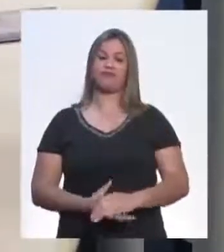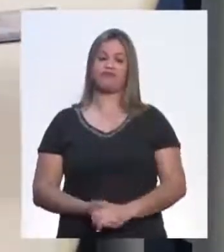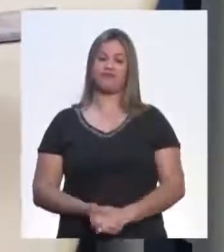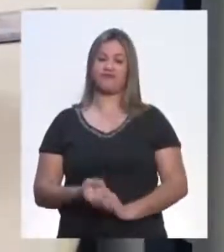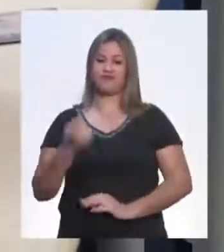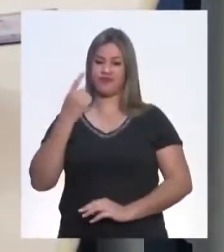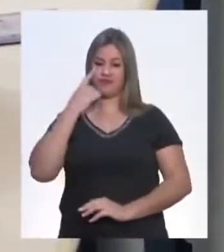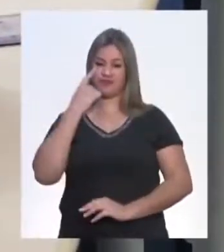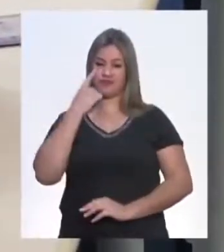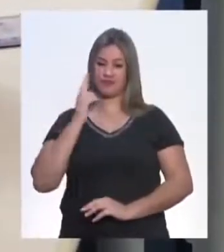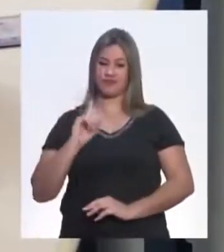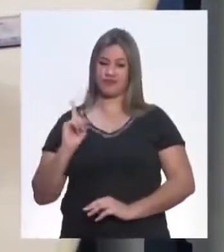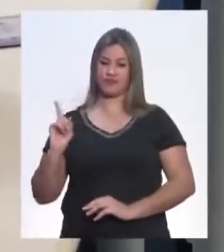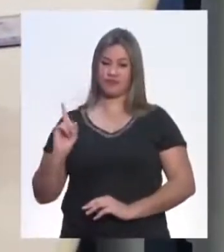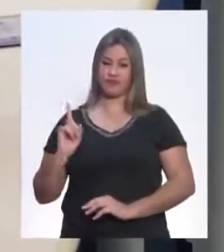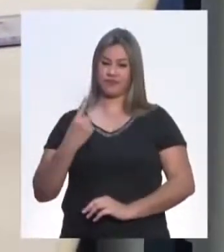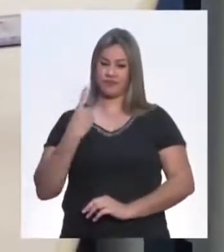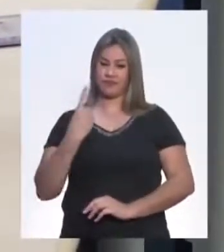triângulo aqui, ó.